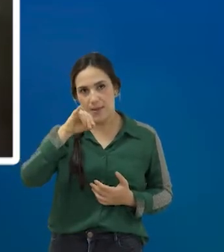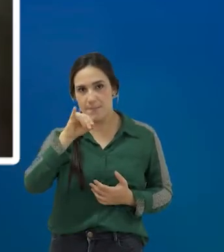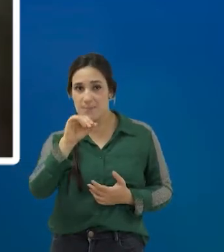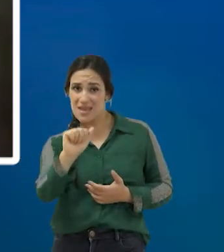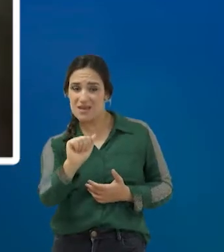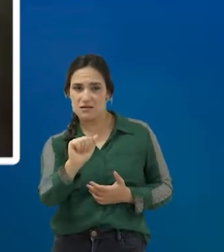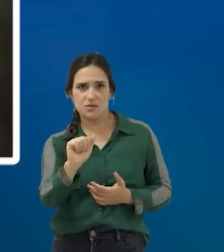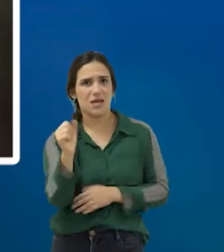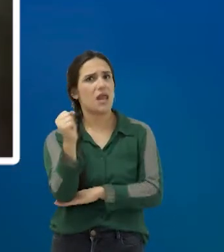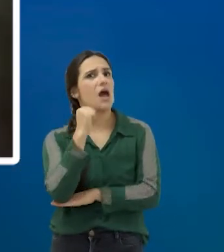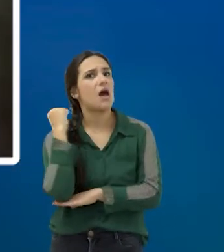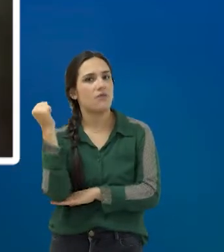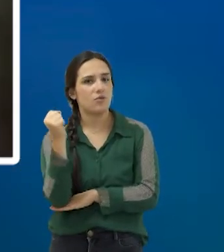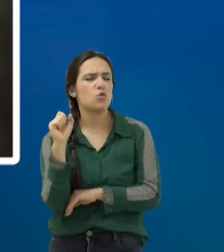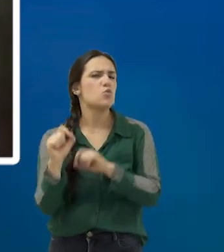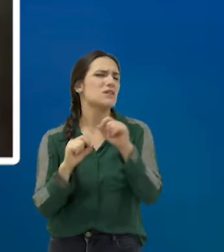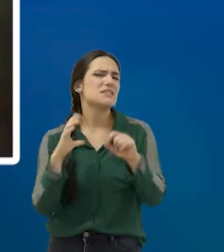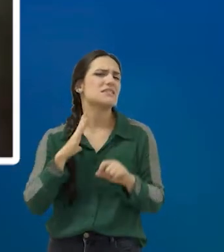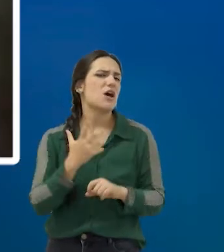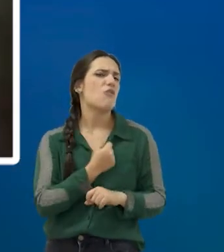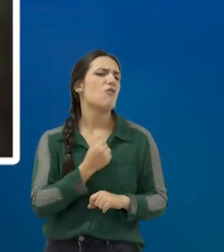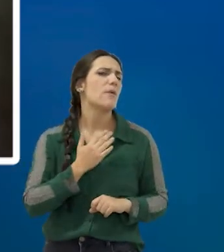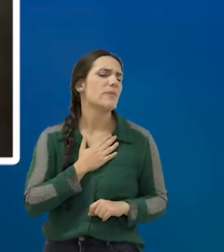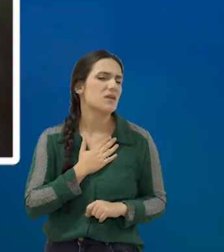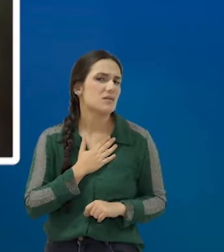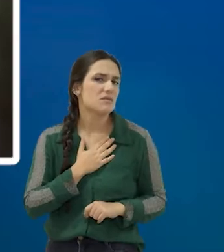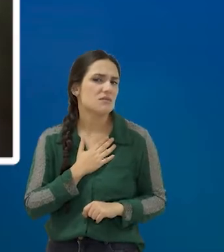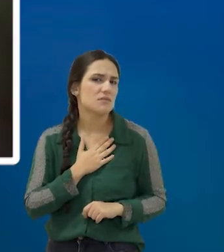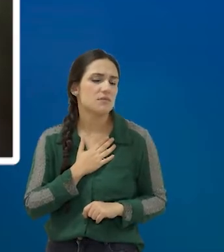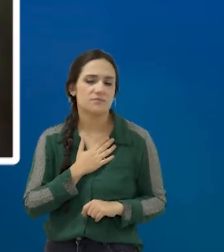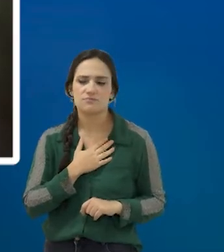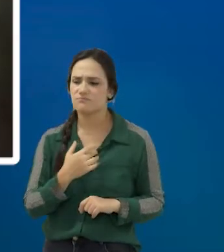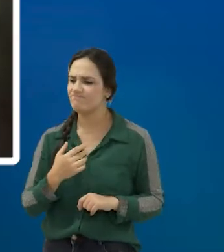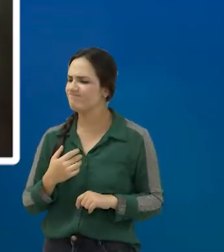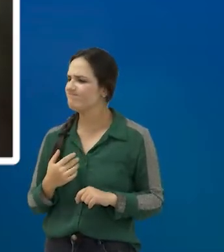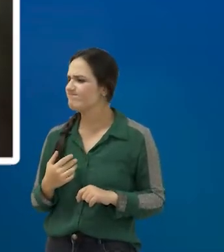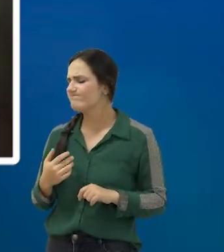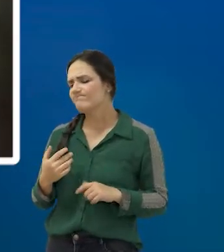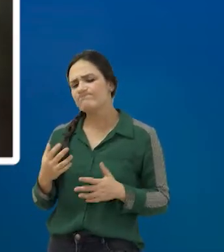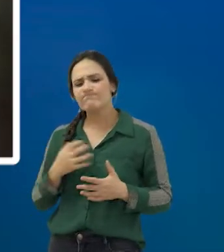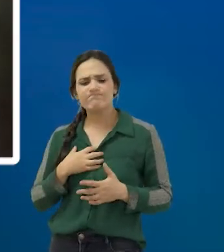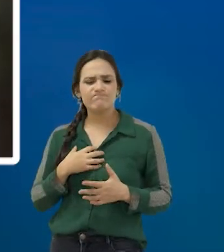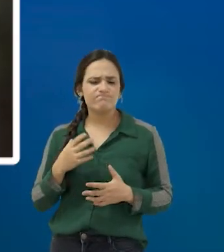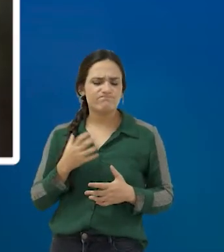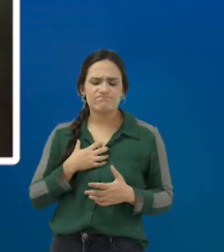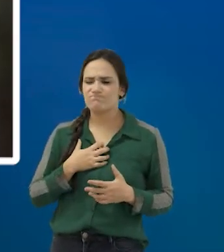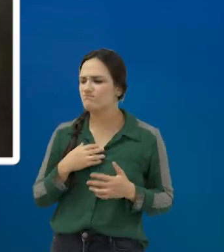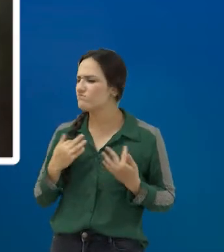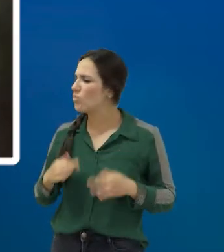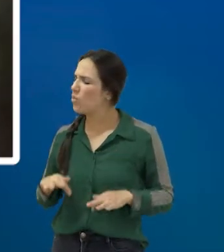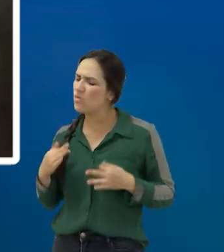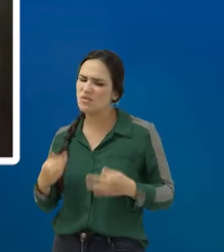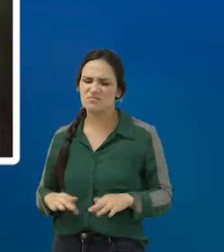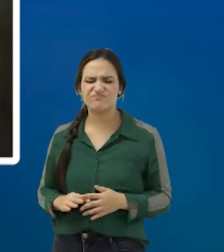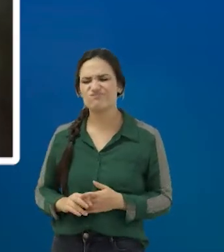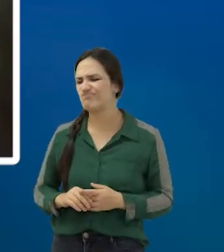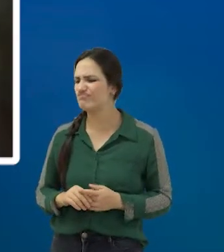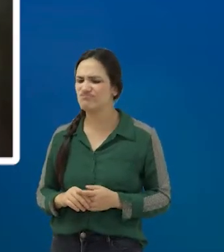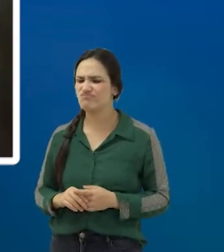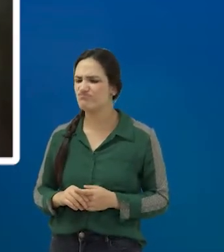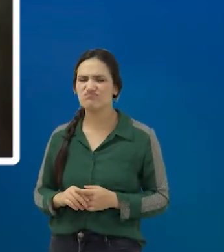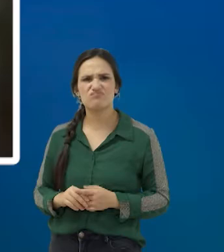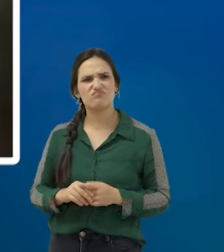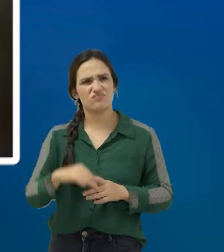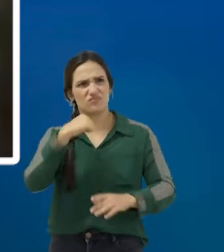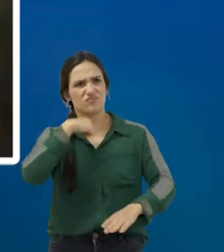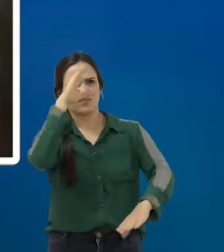me salvou foi que quando os sintomas já estavam ficando assim, me incomodando, eu procurei um laboratório. Na